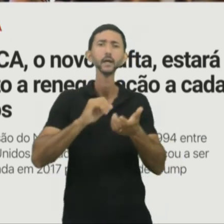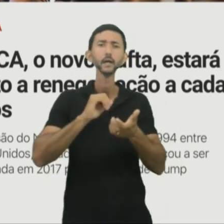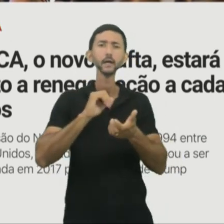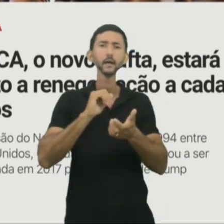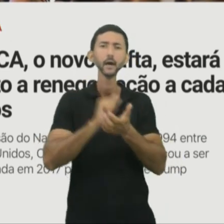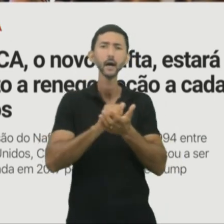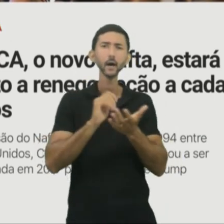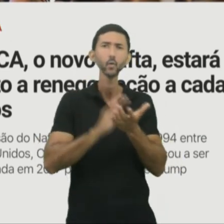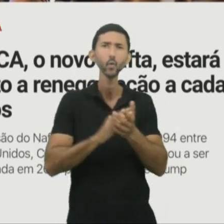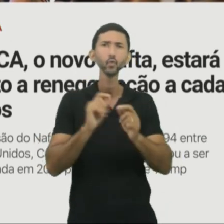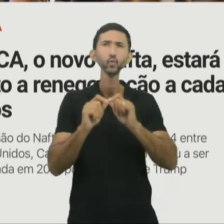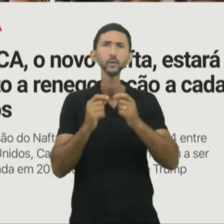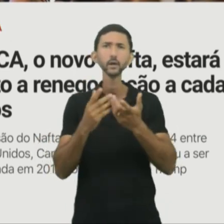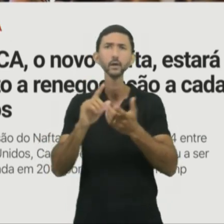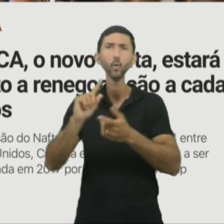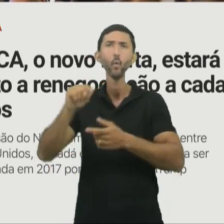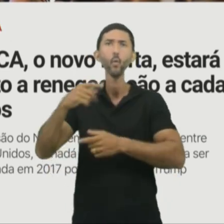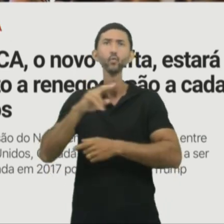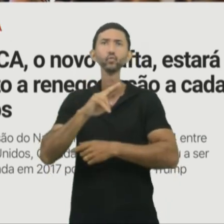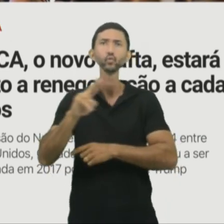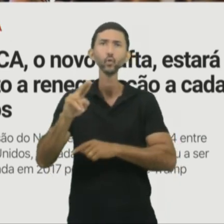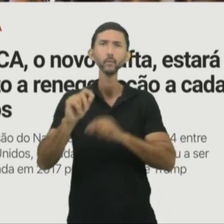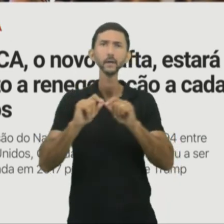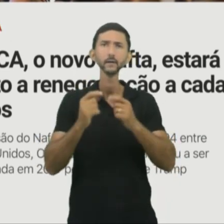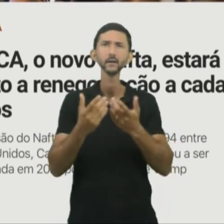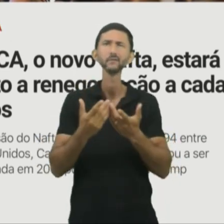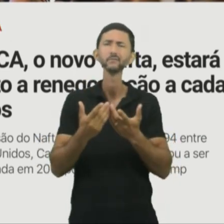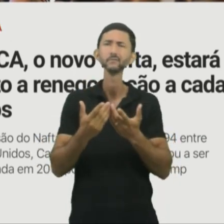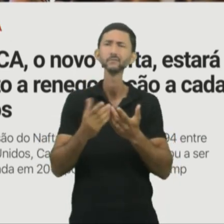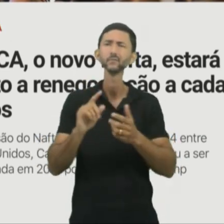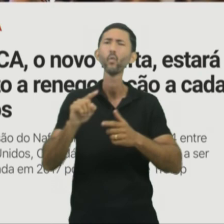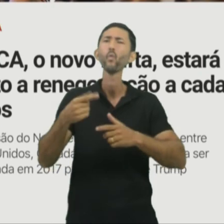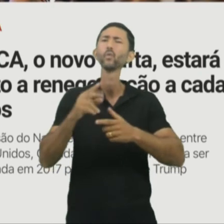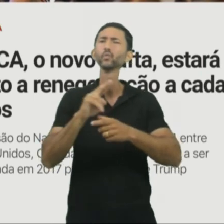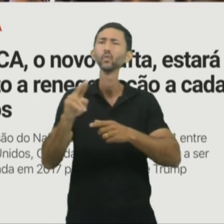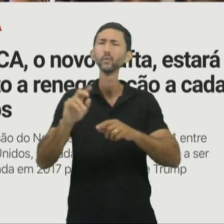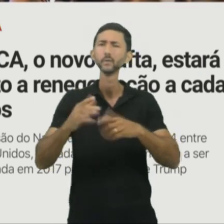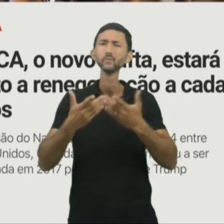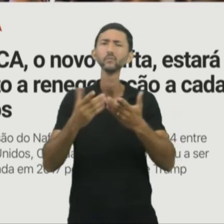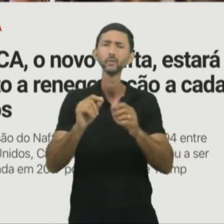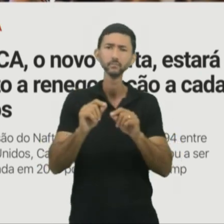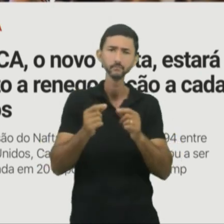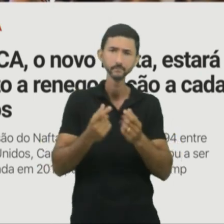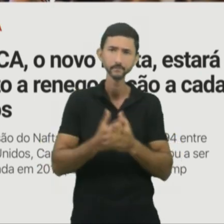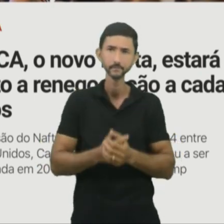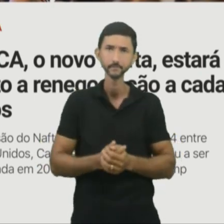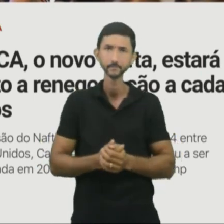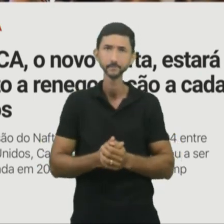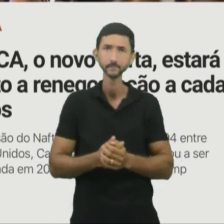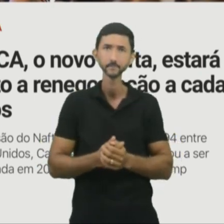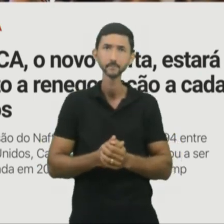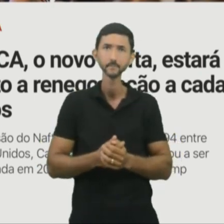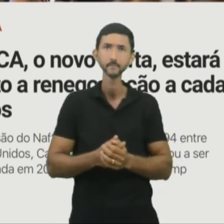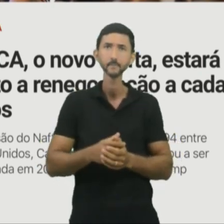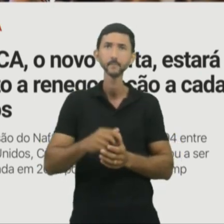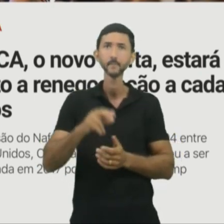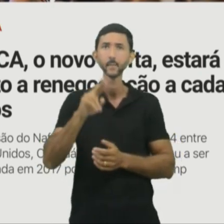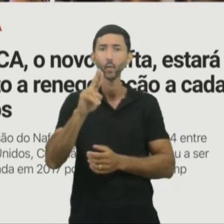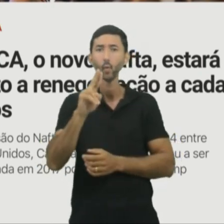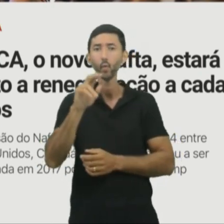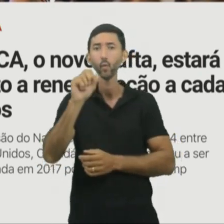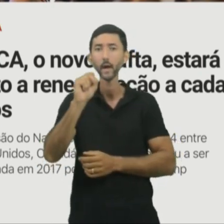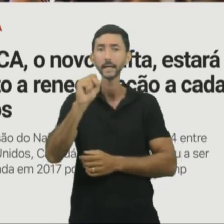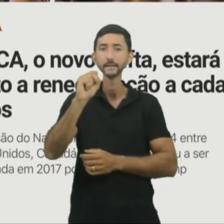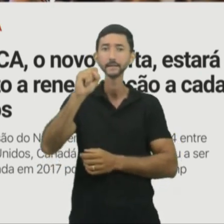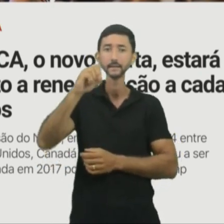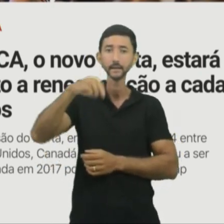tem um outro nome. Qual é o outro nome? USMCA.